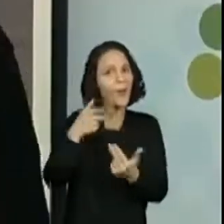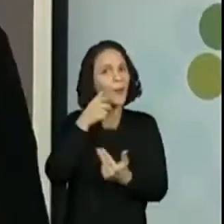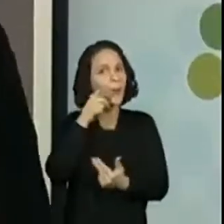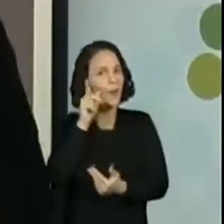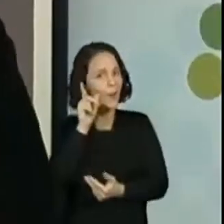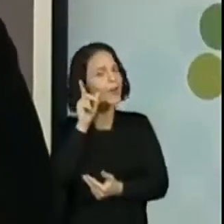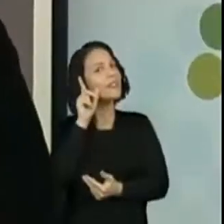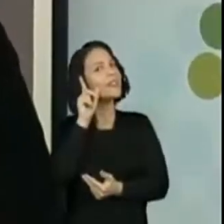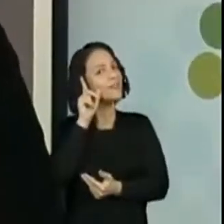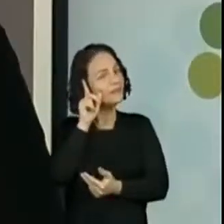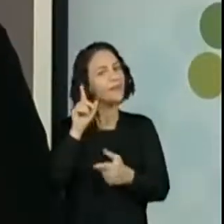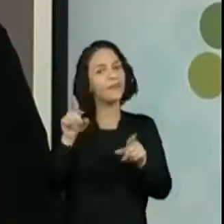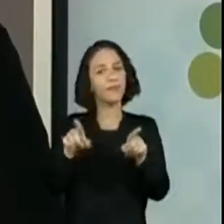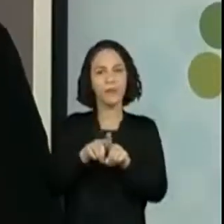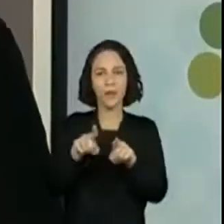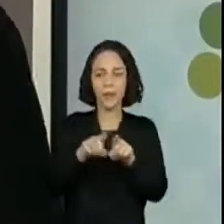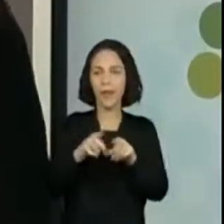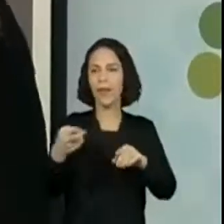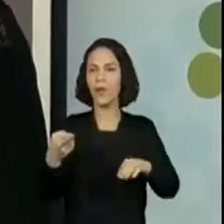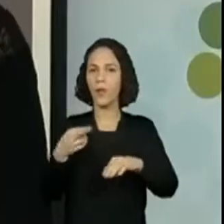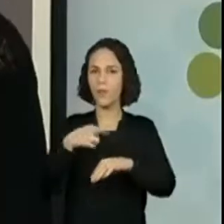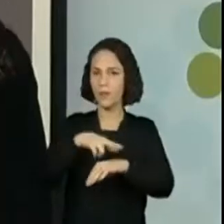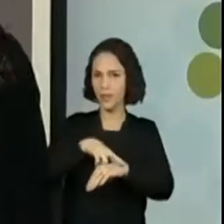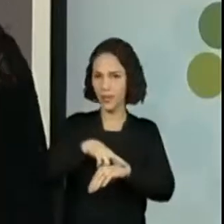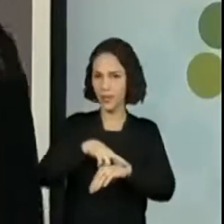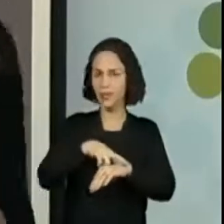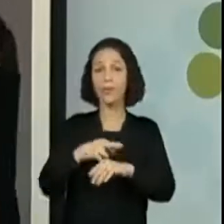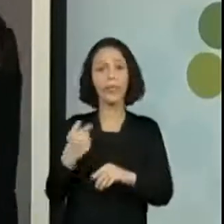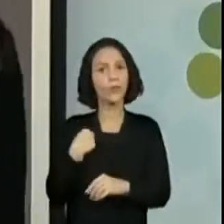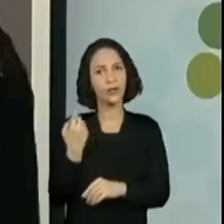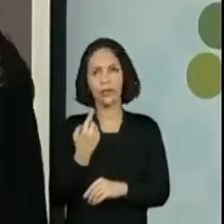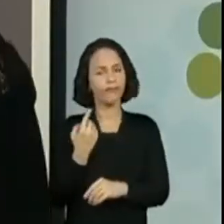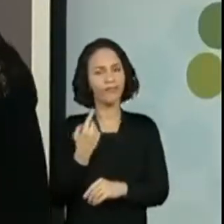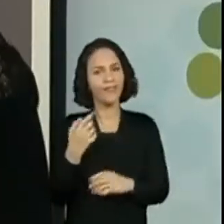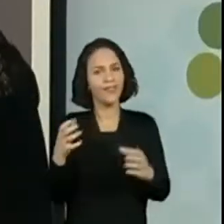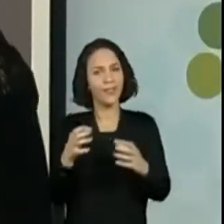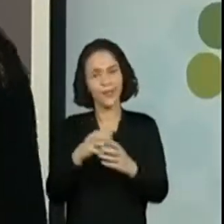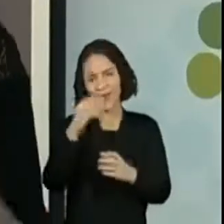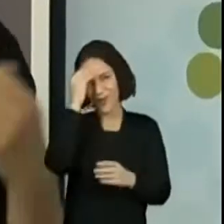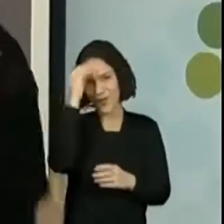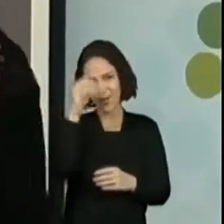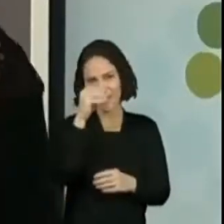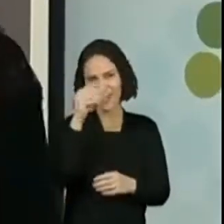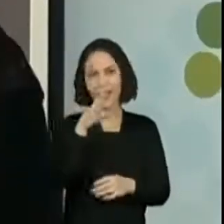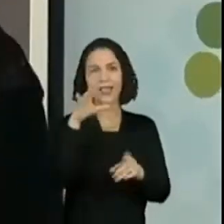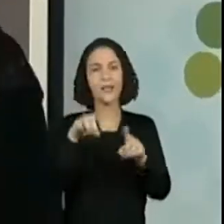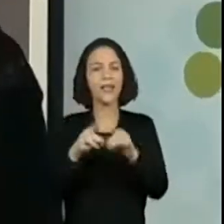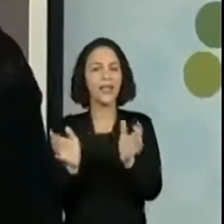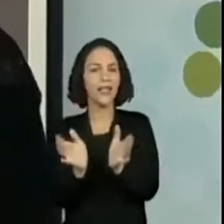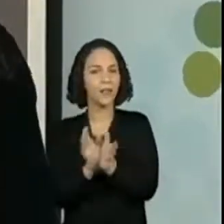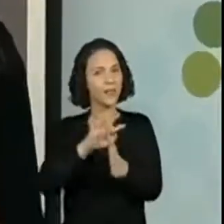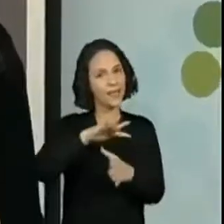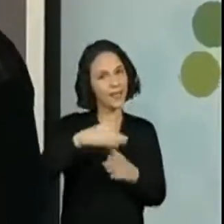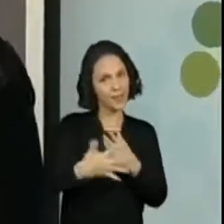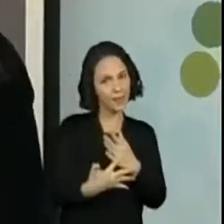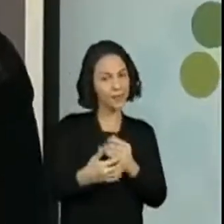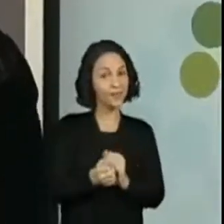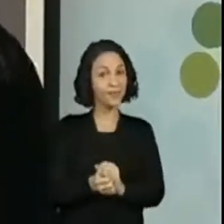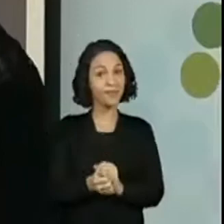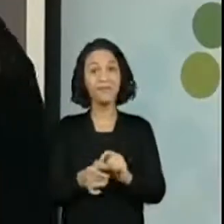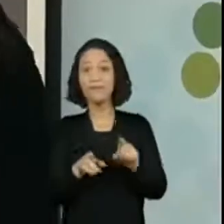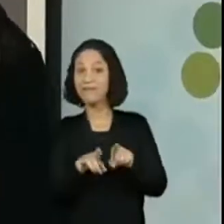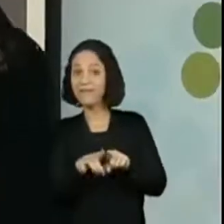ontem, também da recuperação. Não estou sozinha, turma do Oráculo aqui comigo, pessoal lá de Libras. E